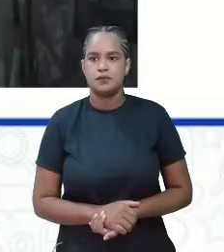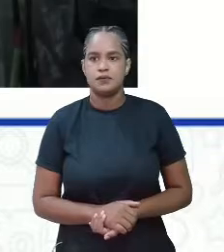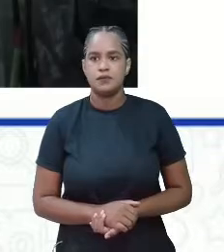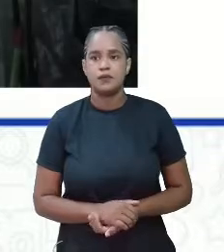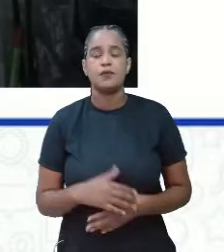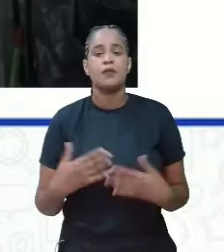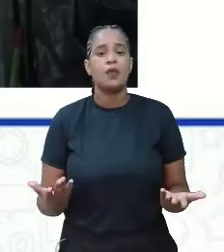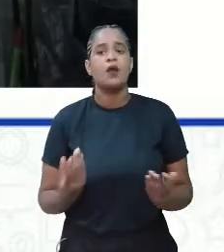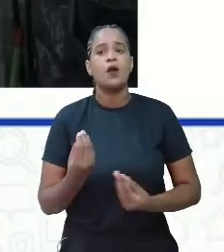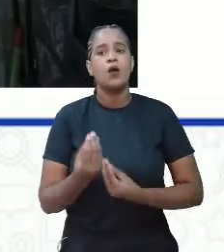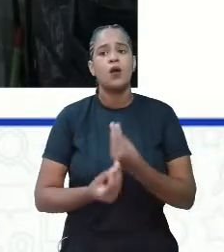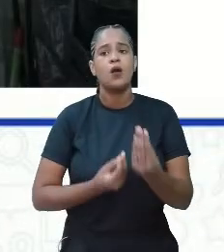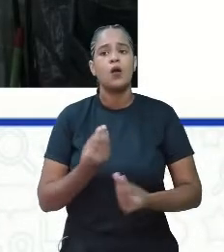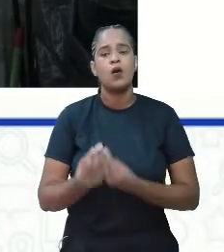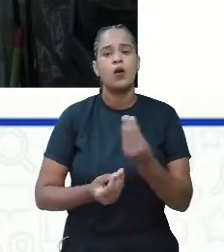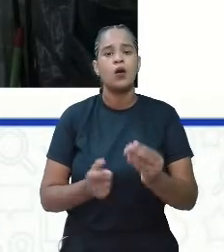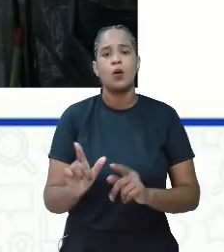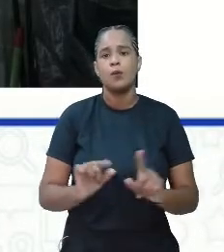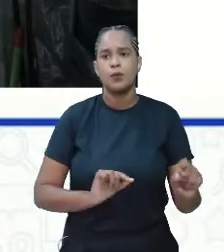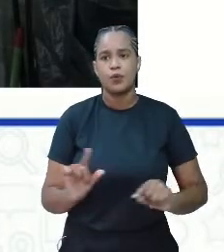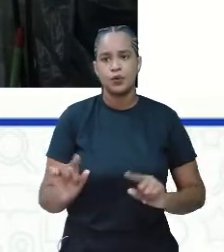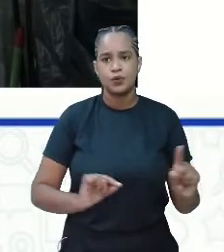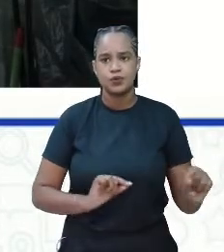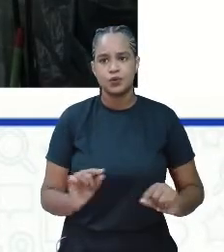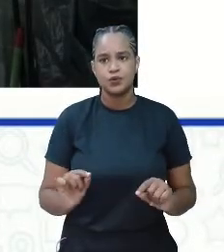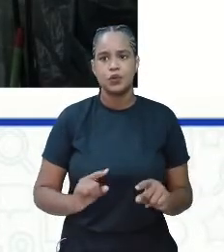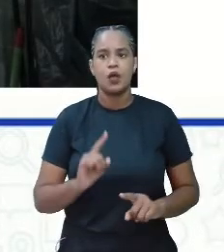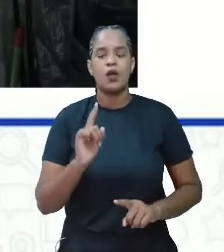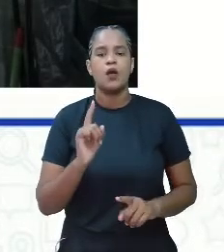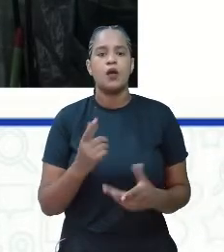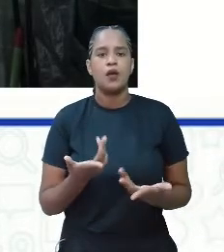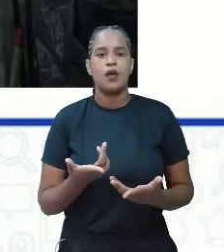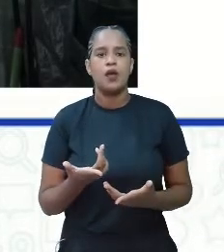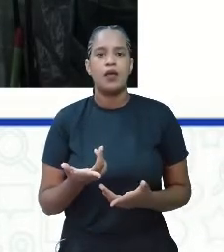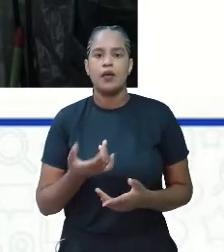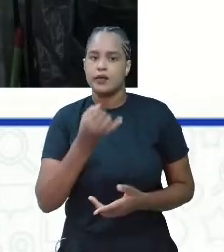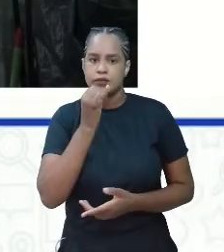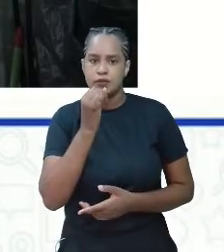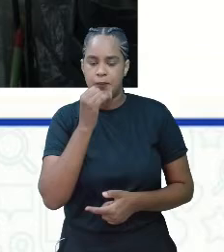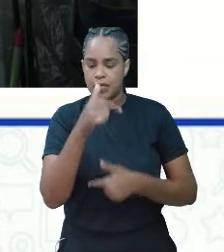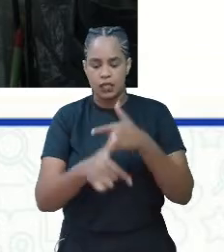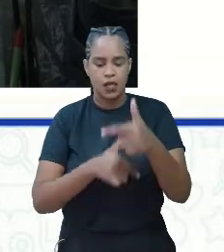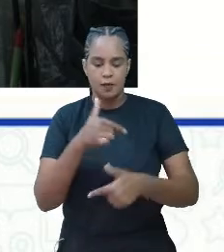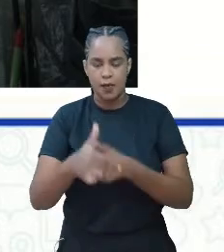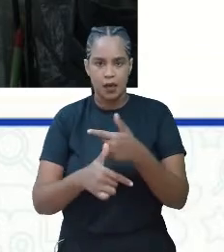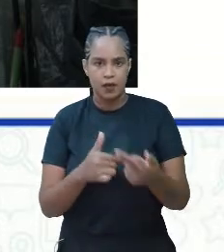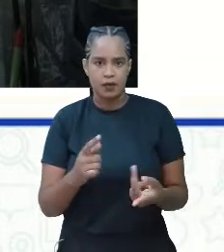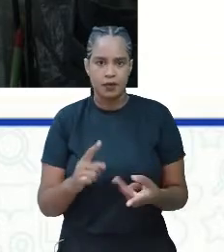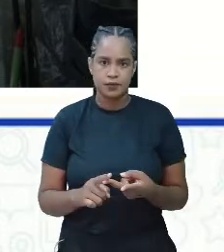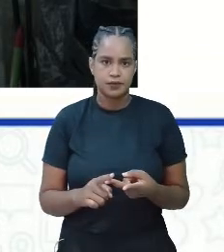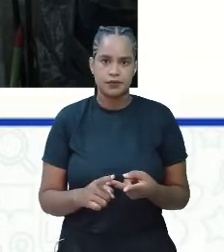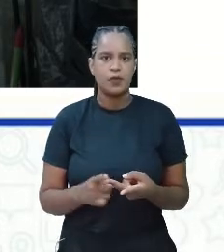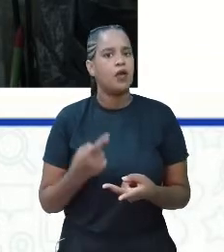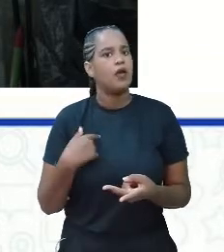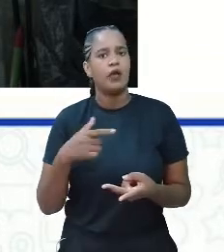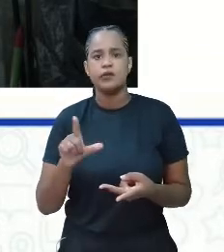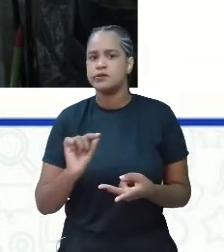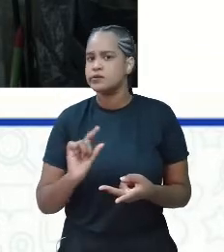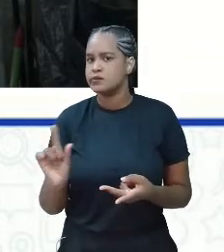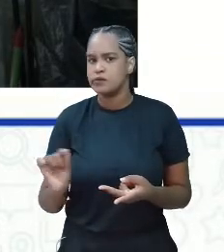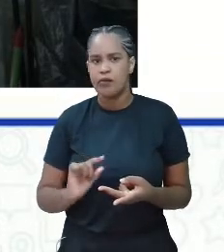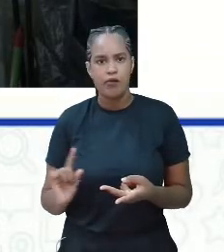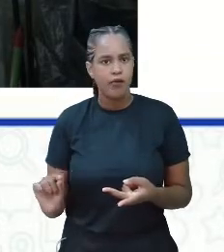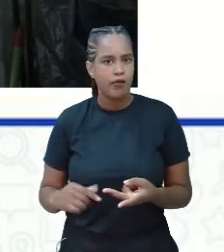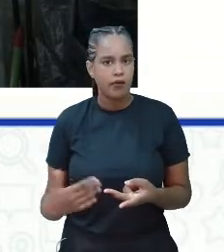Como é que as pessoas escolhem um emprego? Como é que as pessoas... É uma escolha. É uma